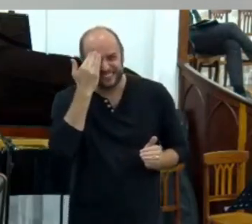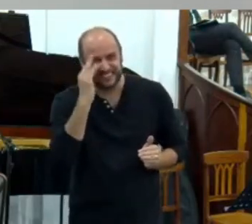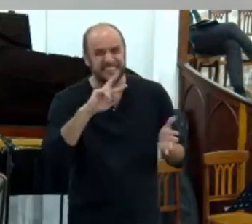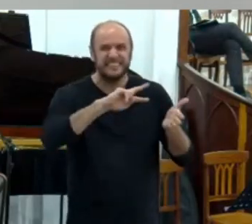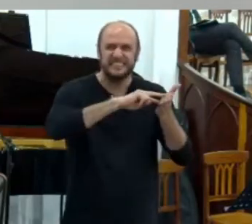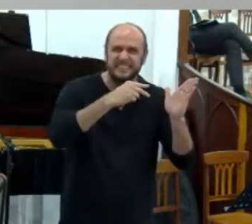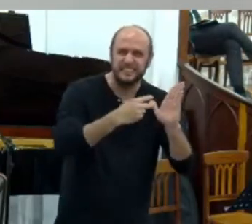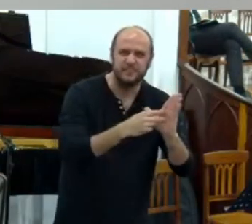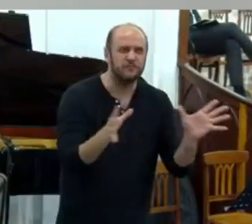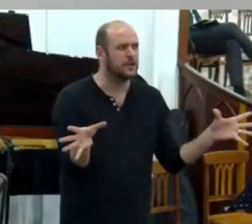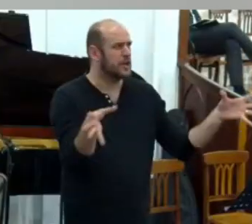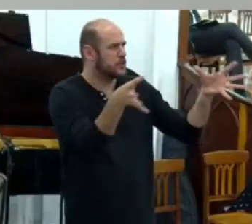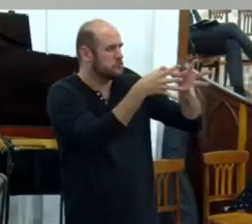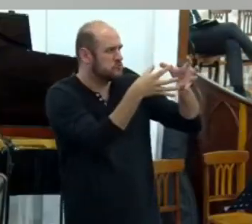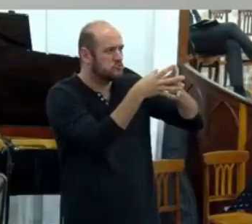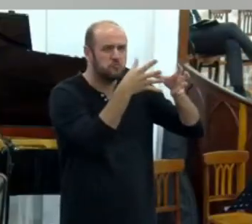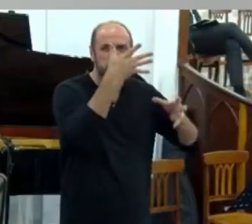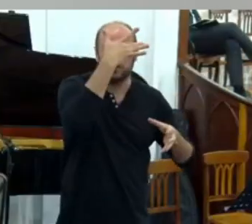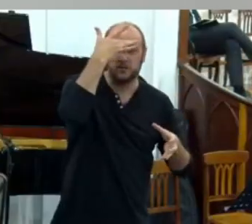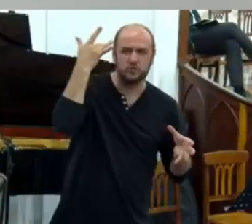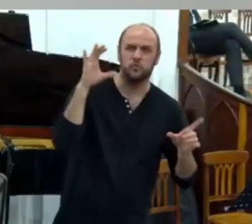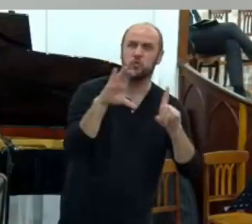do culto ao Senhor.